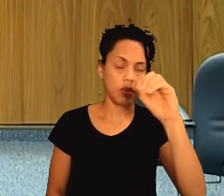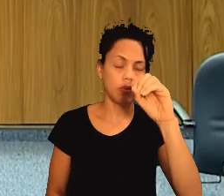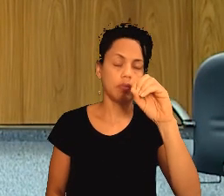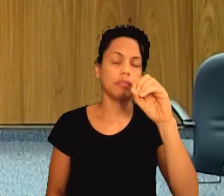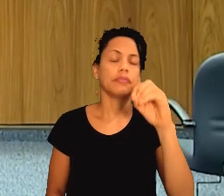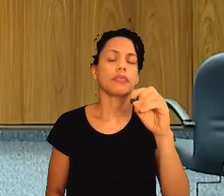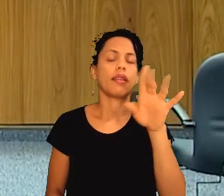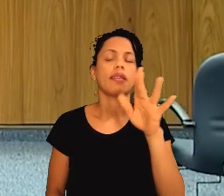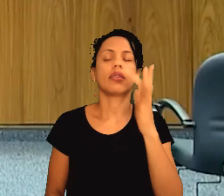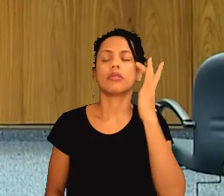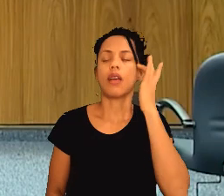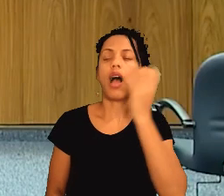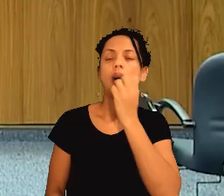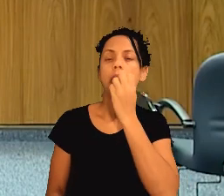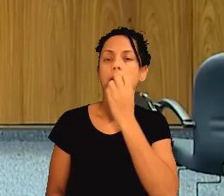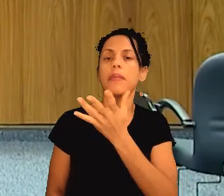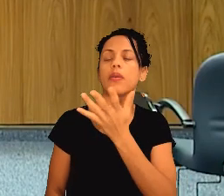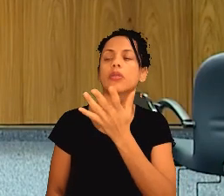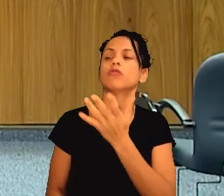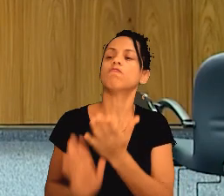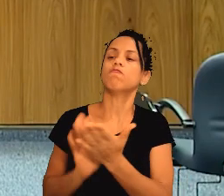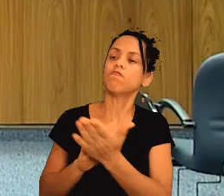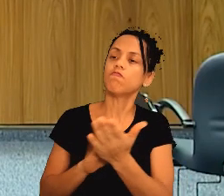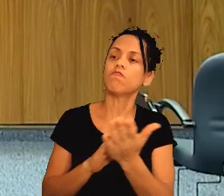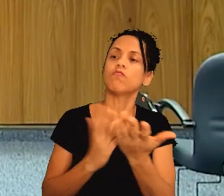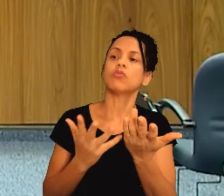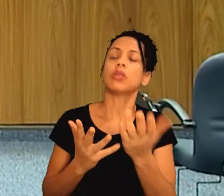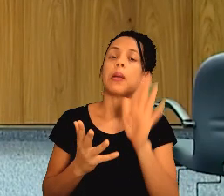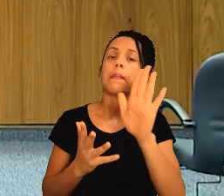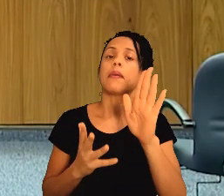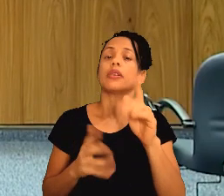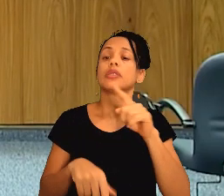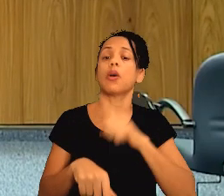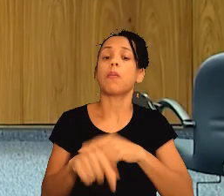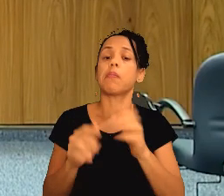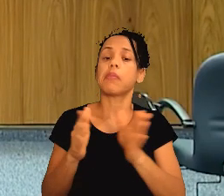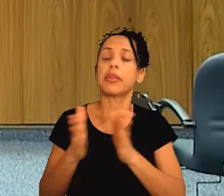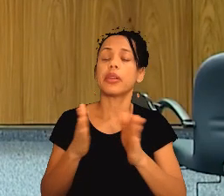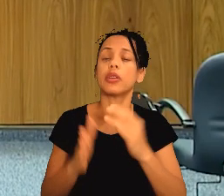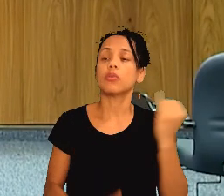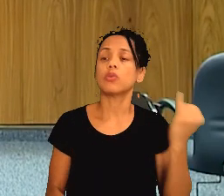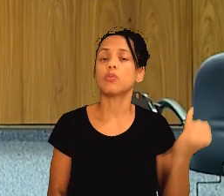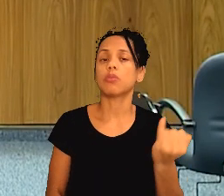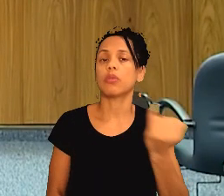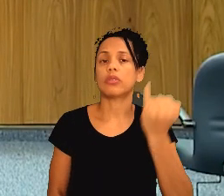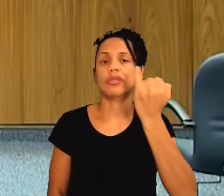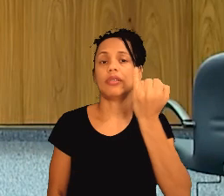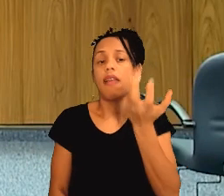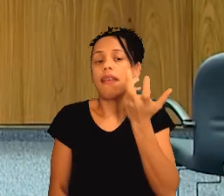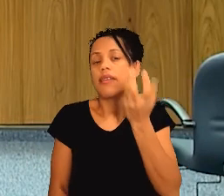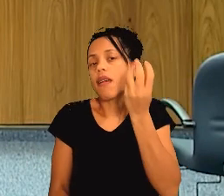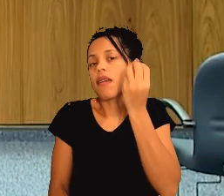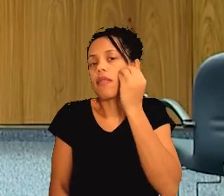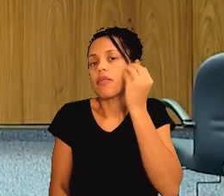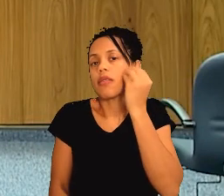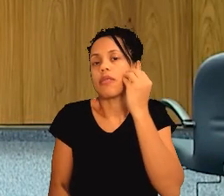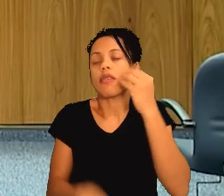apreciam, eu acho que esse é um momento particularmente importante da gente